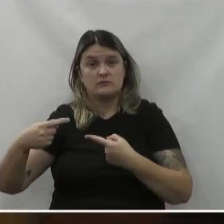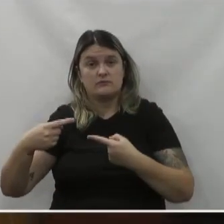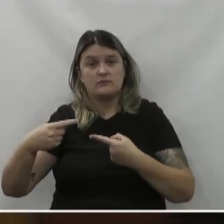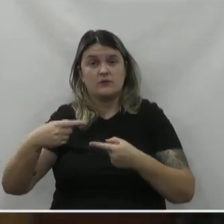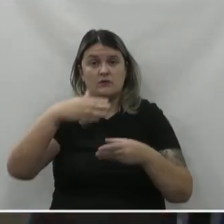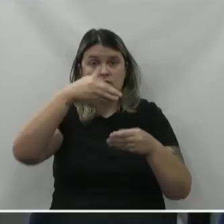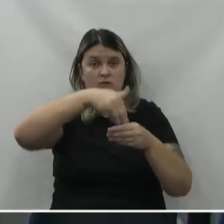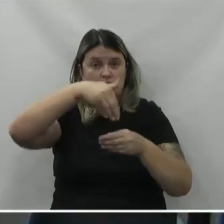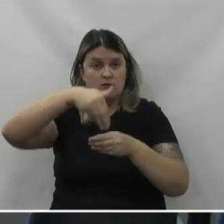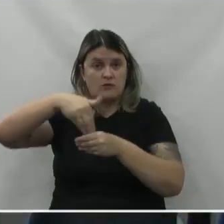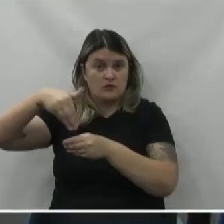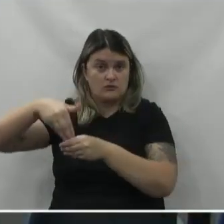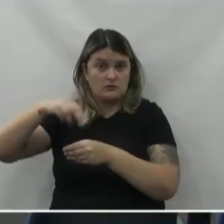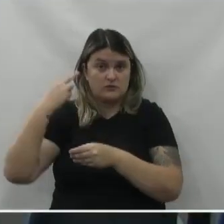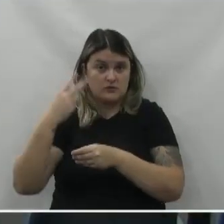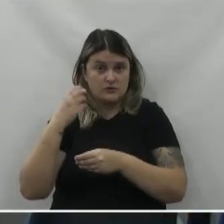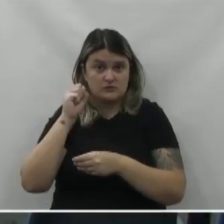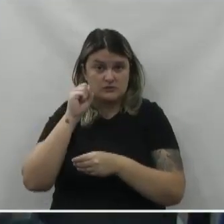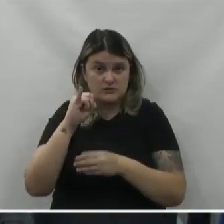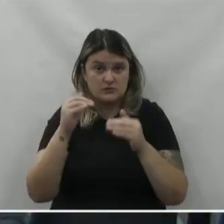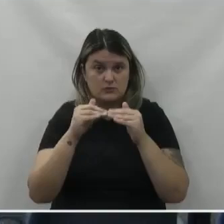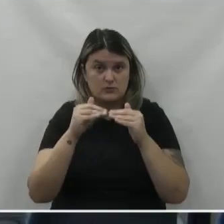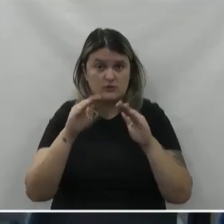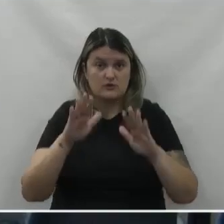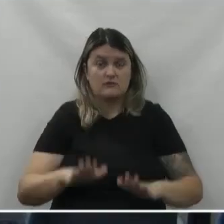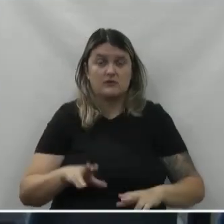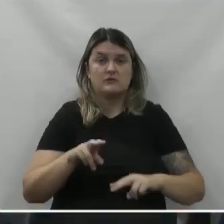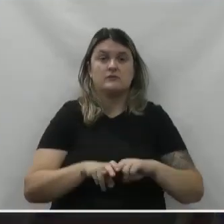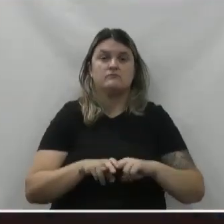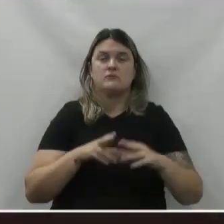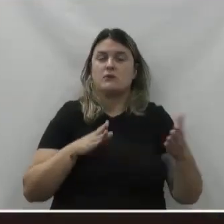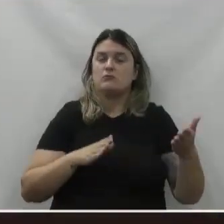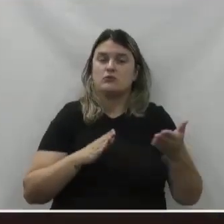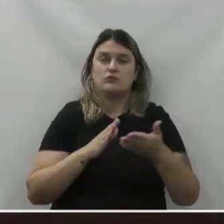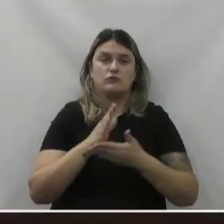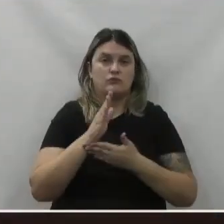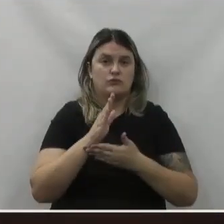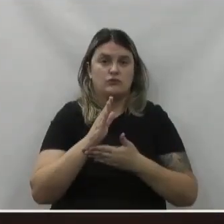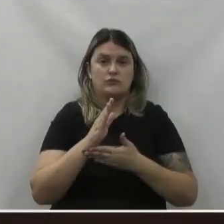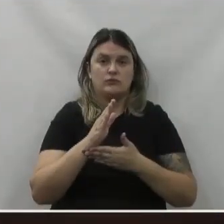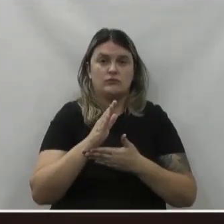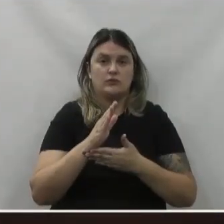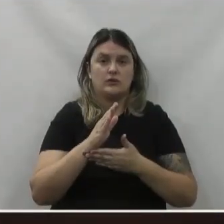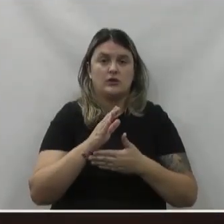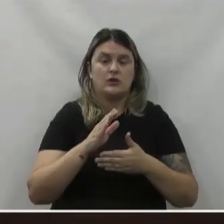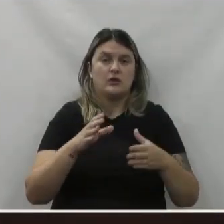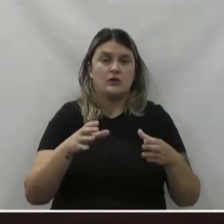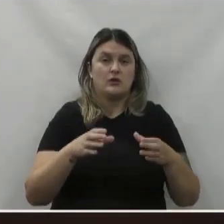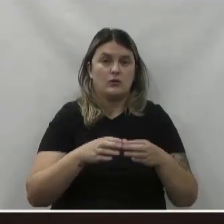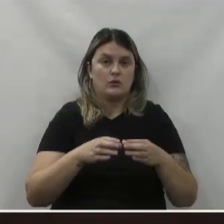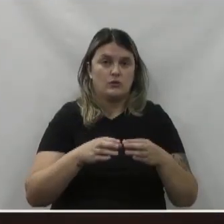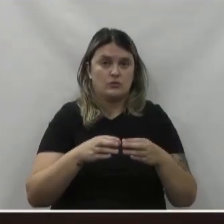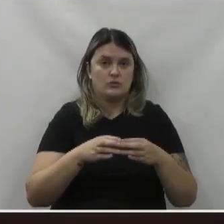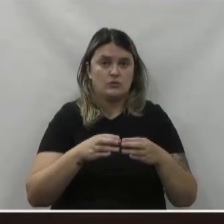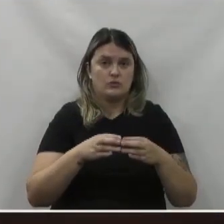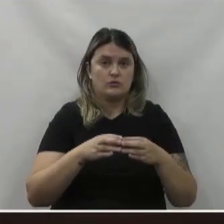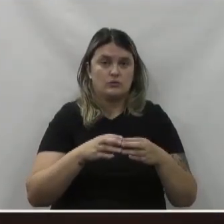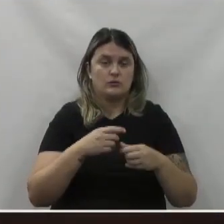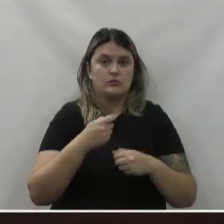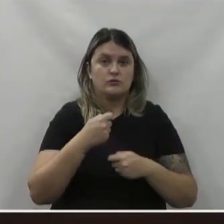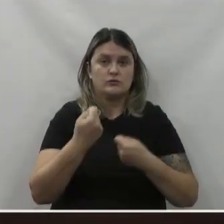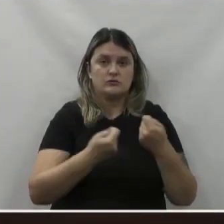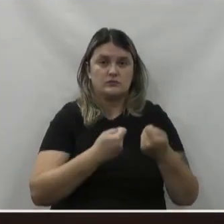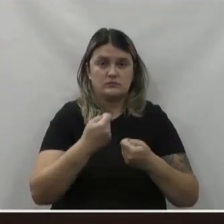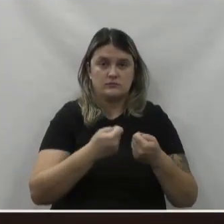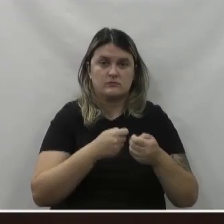Em votação. Senhores vereadores que aprovam, permaneçam como estão. Aprovado para ser fundamentado da Comissão de Finanças, Orçamento e Patrimônio, favorável